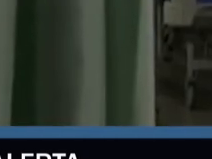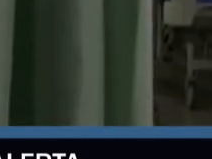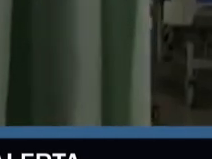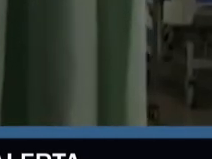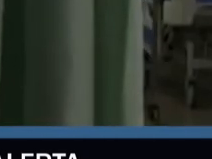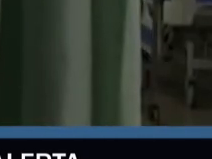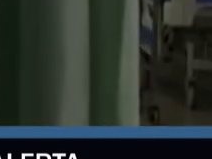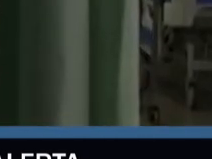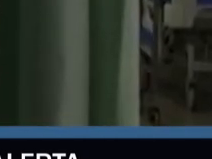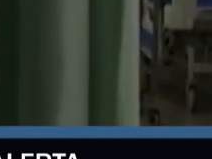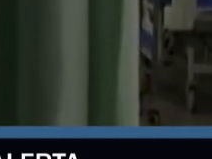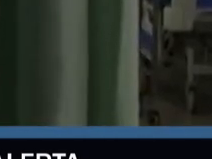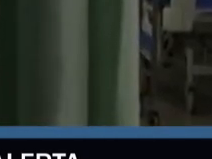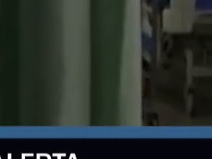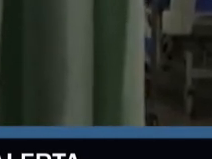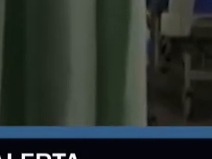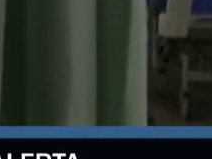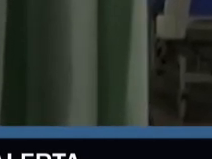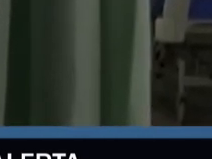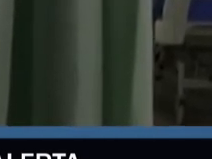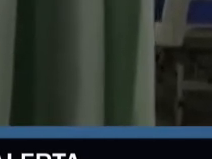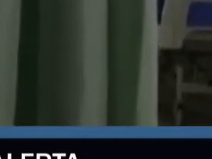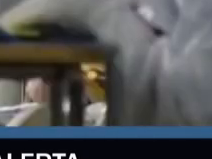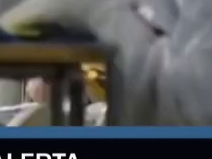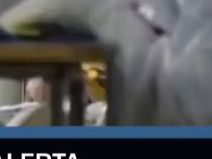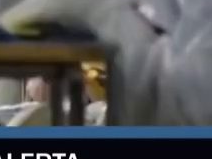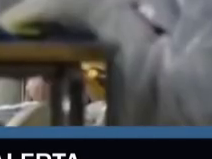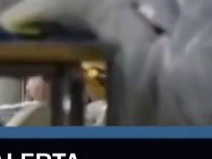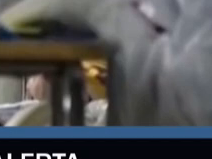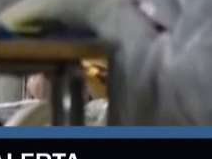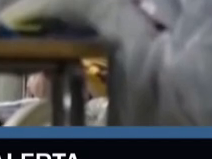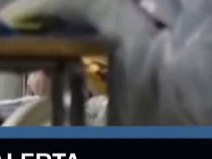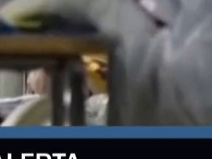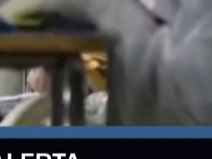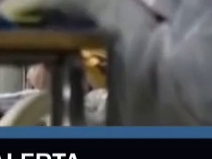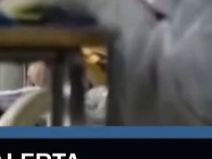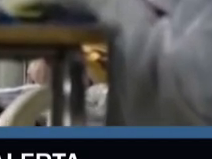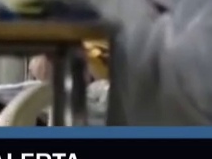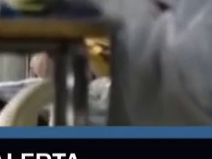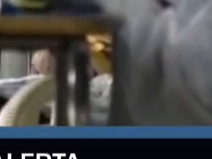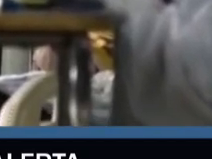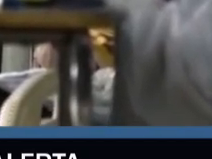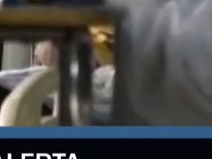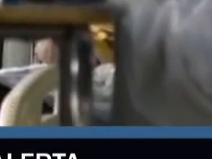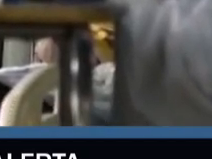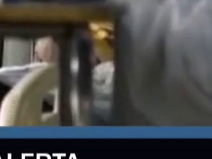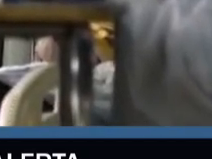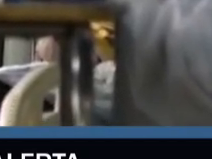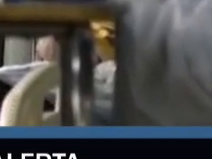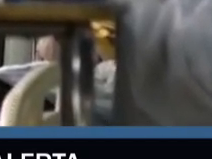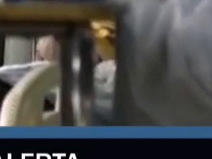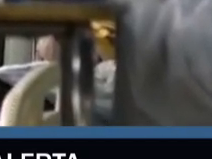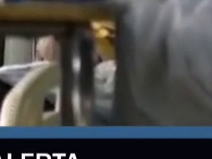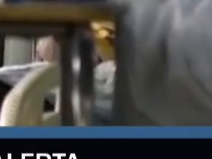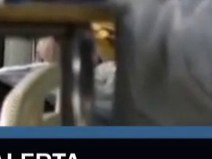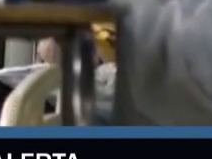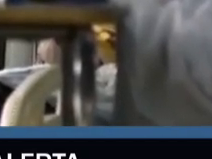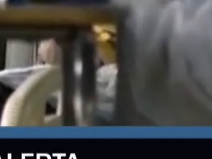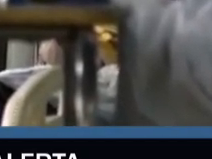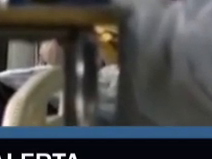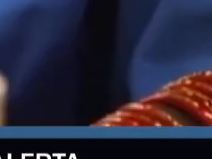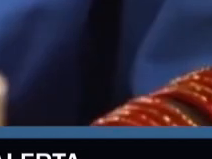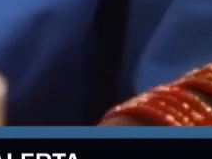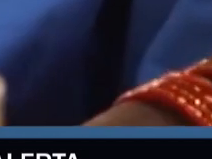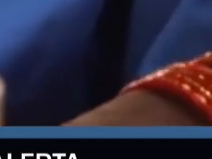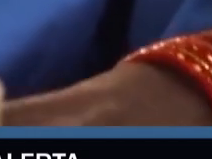Existem somente duas formas de controlar a doença: a autoproteção com o uso de máscaras, higiene das